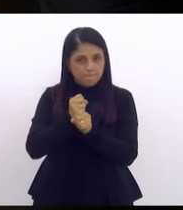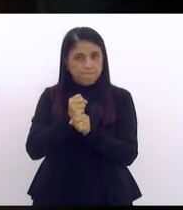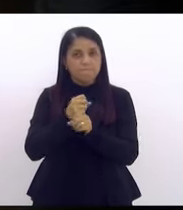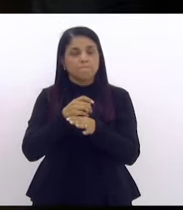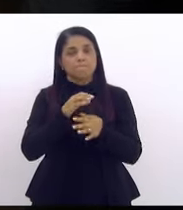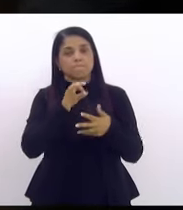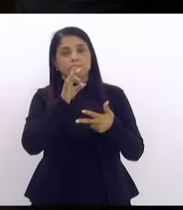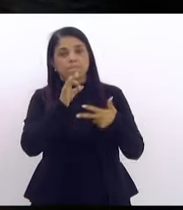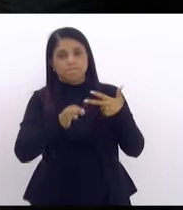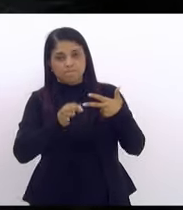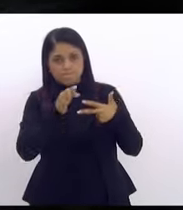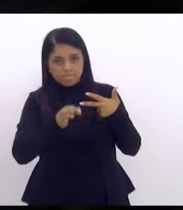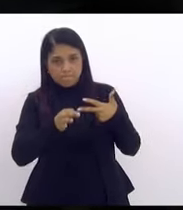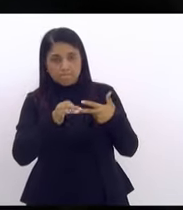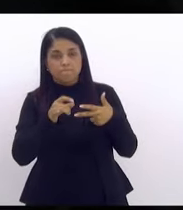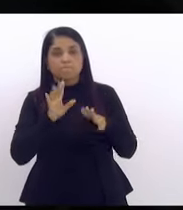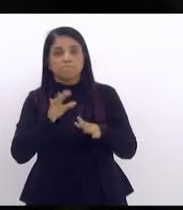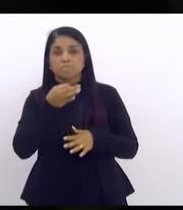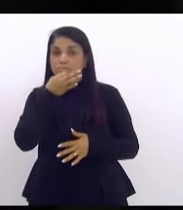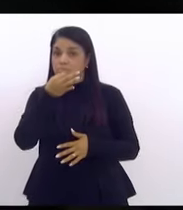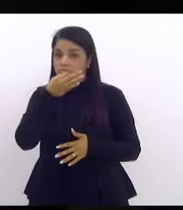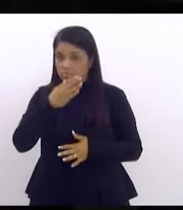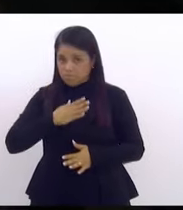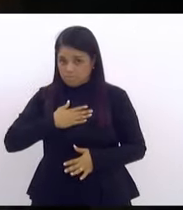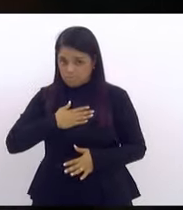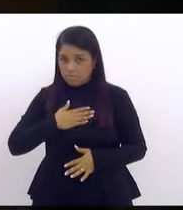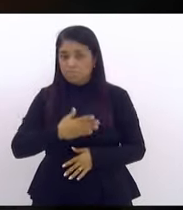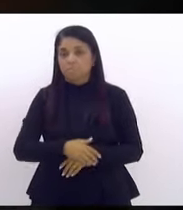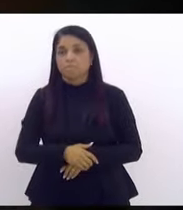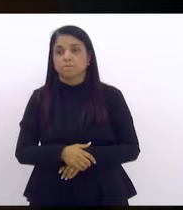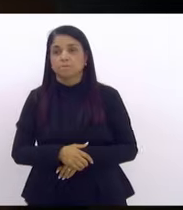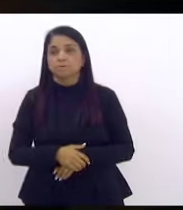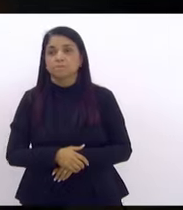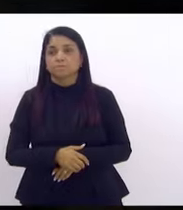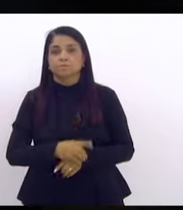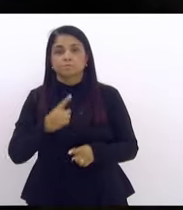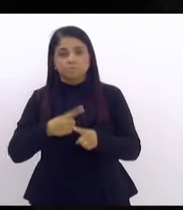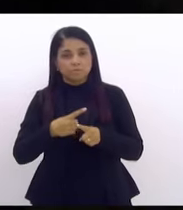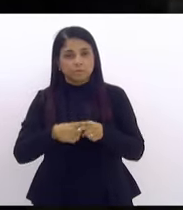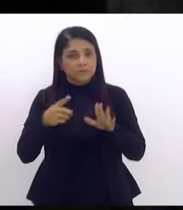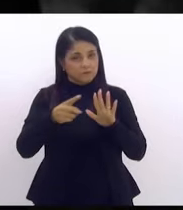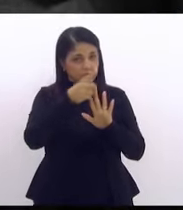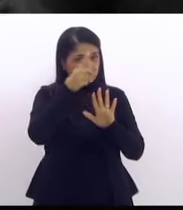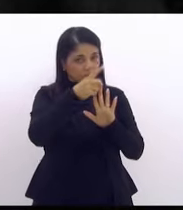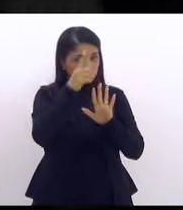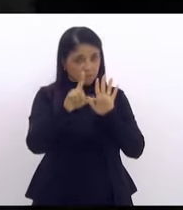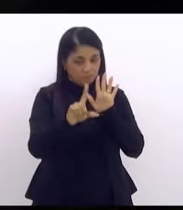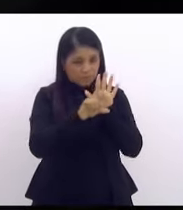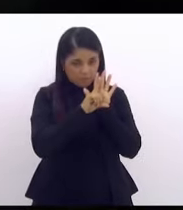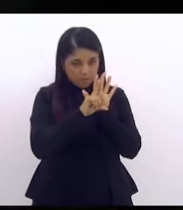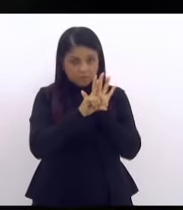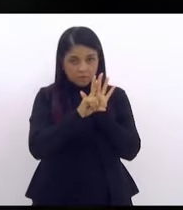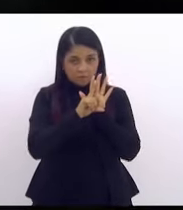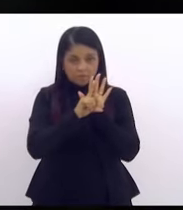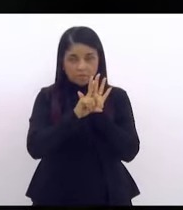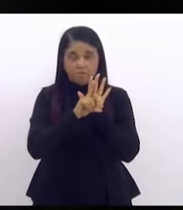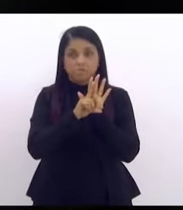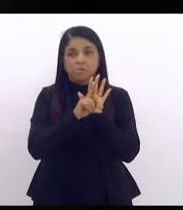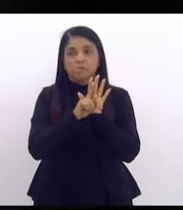no mínimo, sui generis, presidente. Porque esse decreto-lei que passou, teria